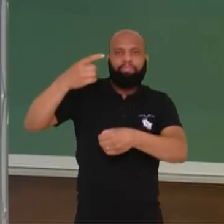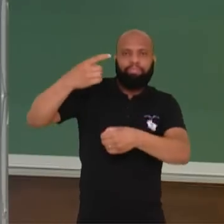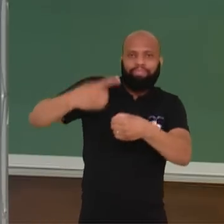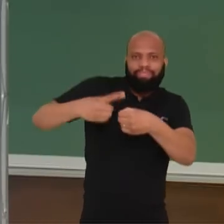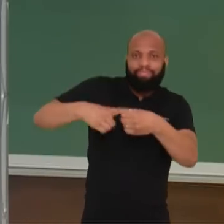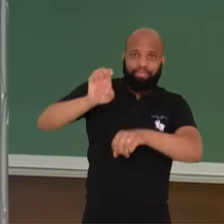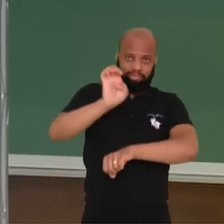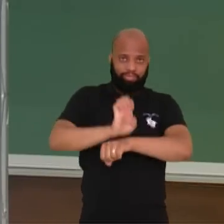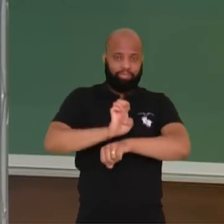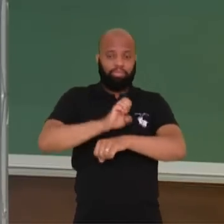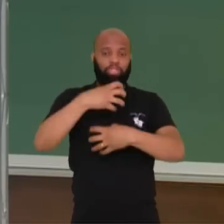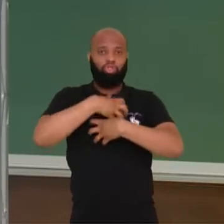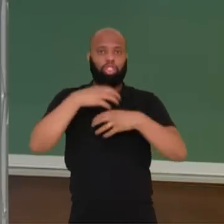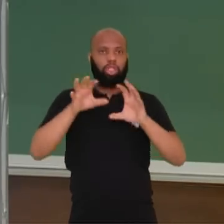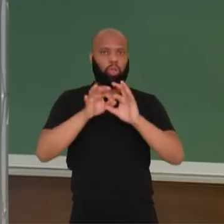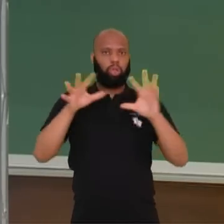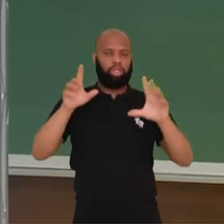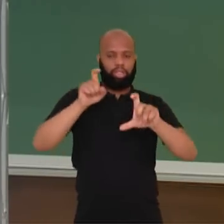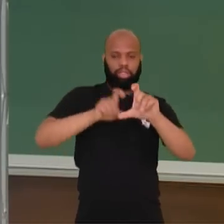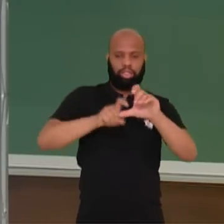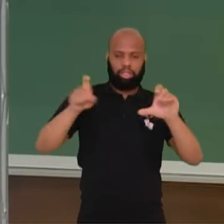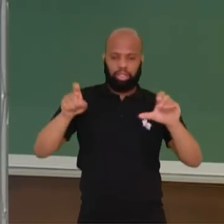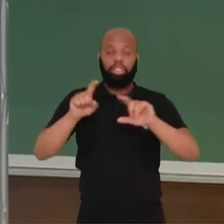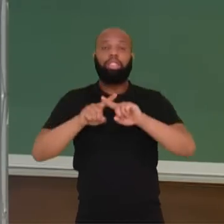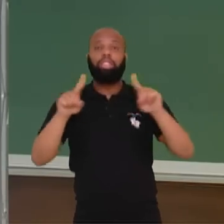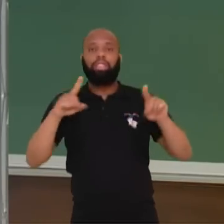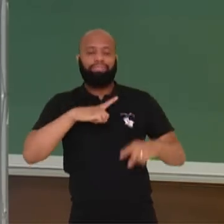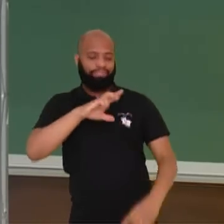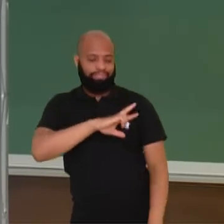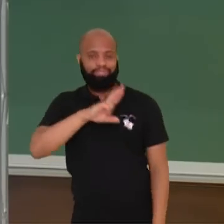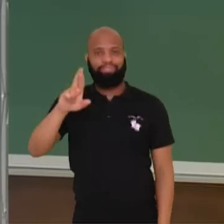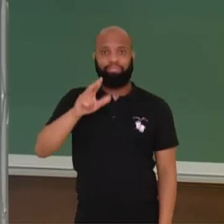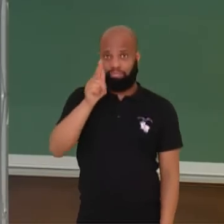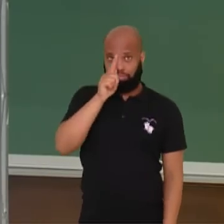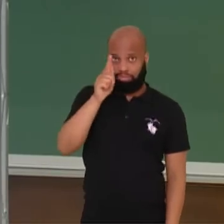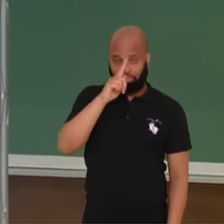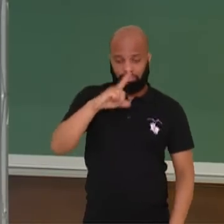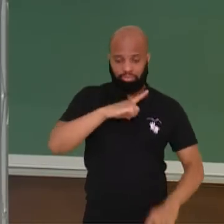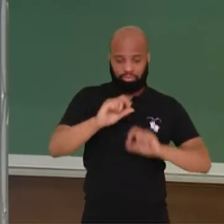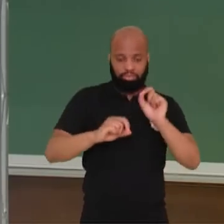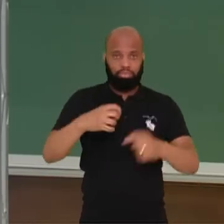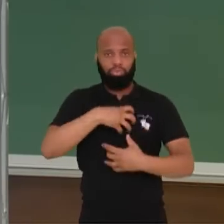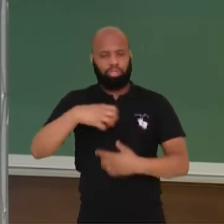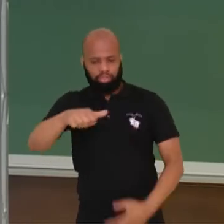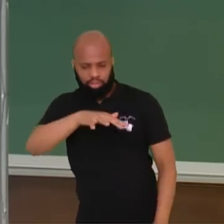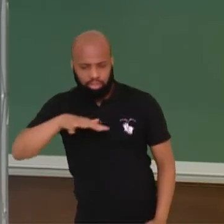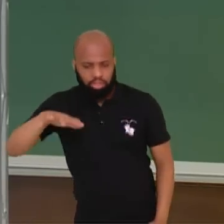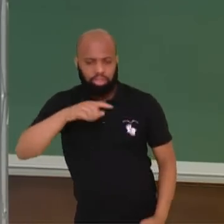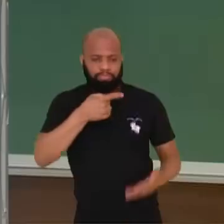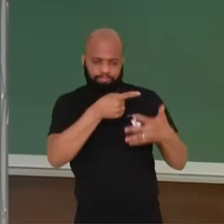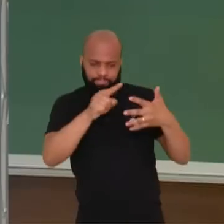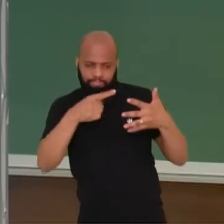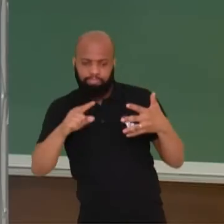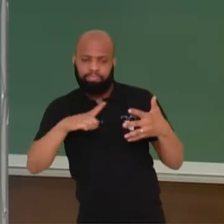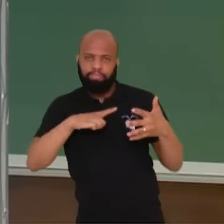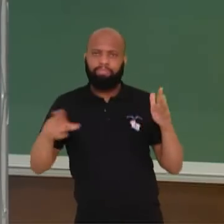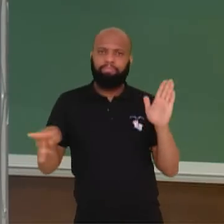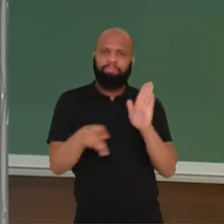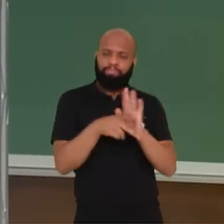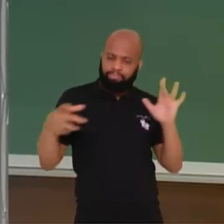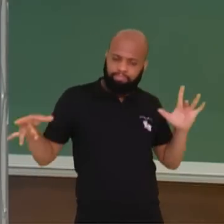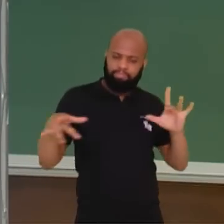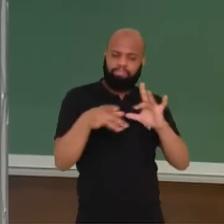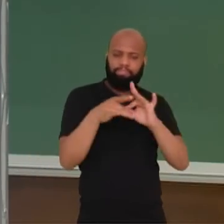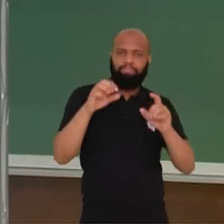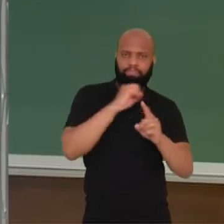bastante independente. Entretanto, a religião grega, em geral, era um elemento de coesão social,